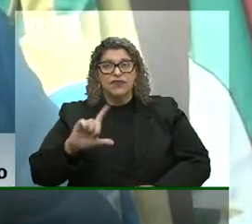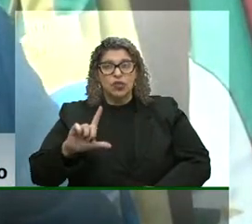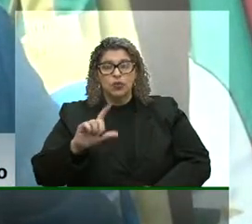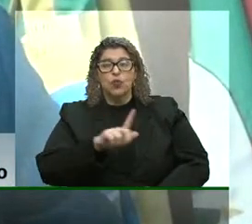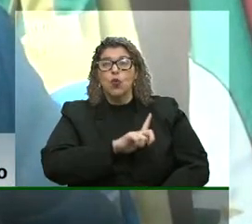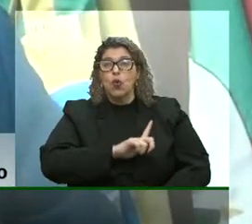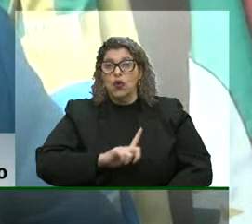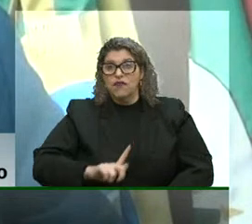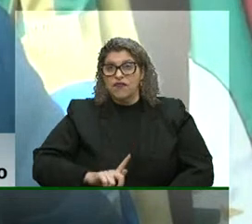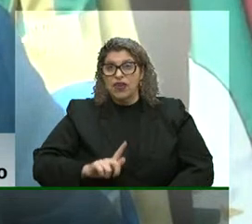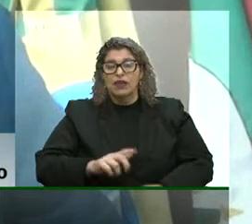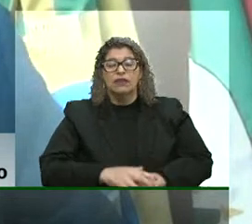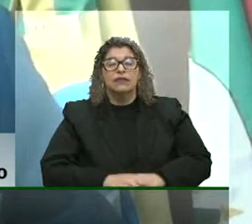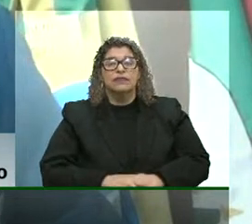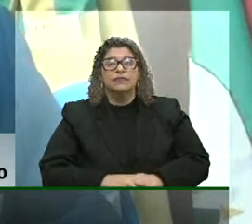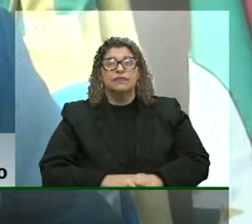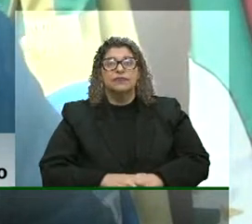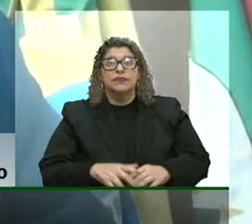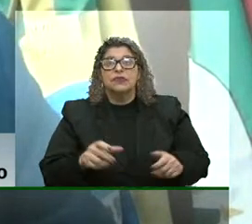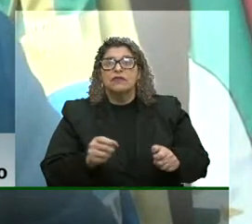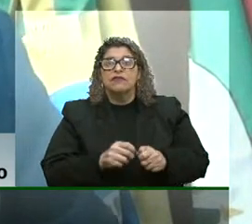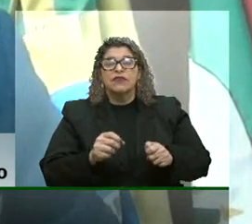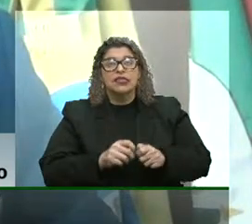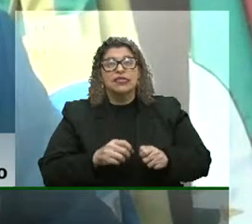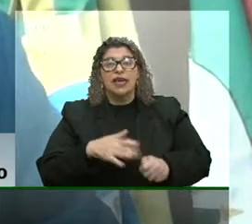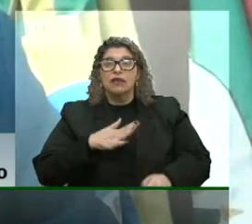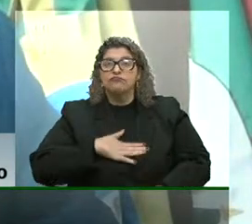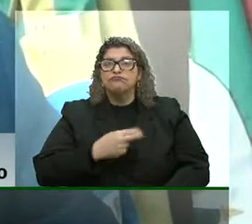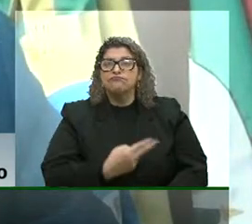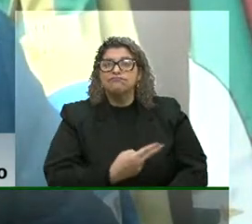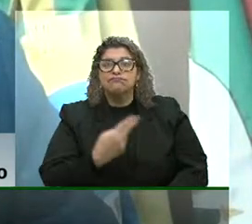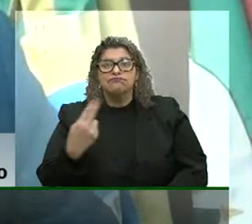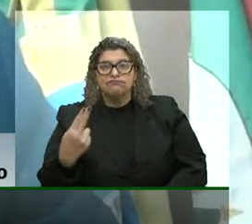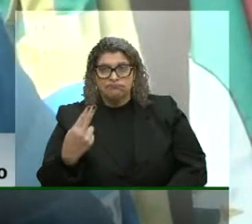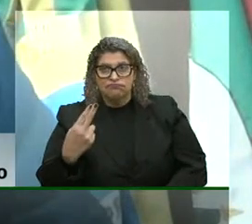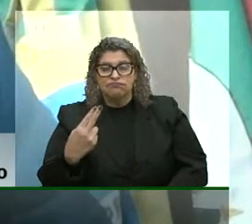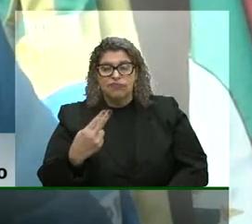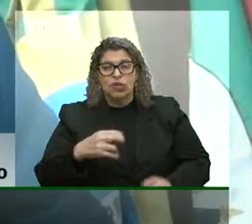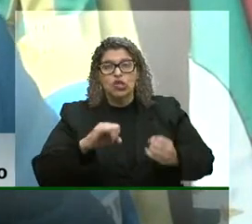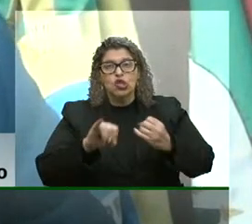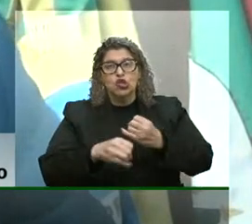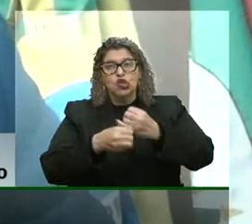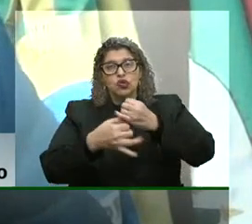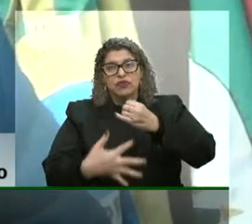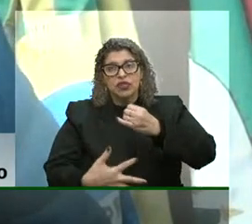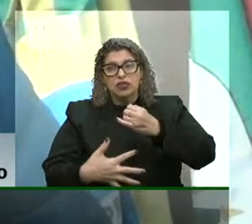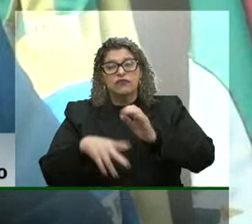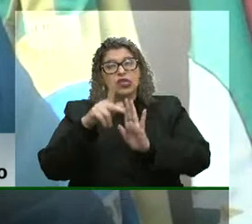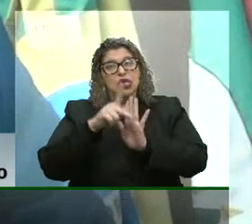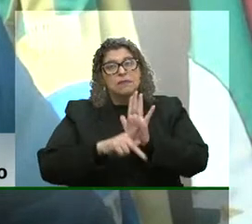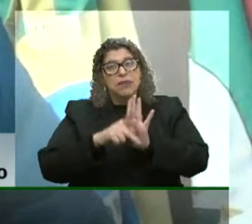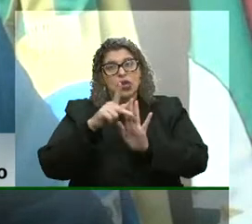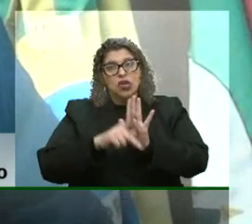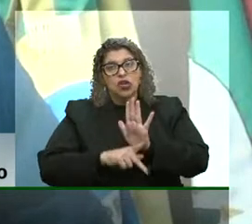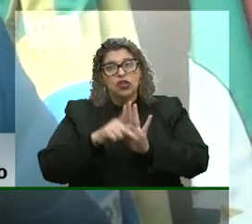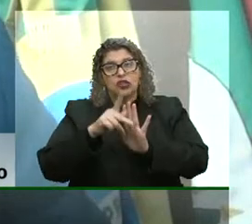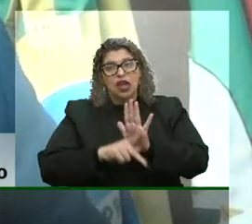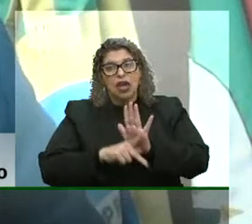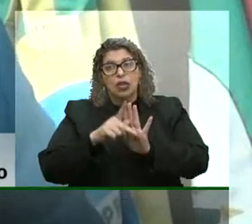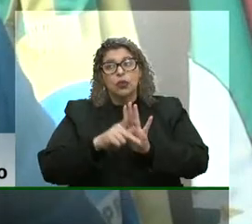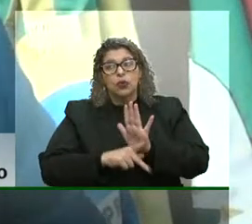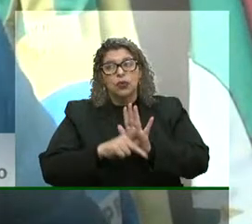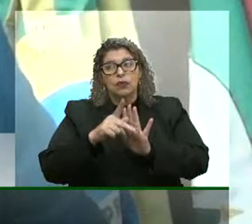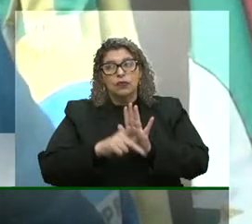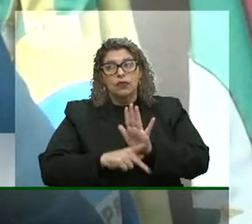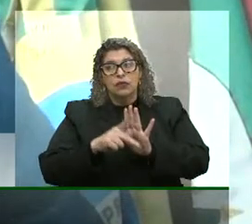que fizeram menção ao meu nome na justificativa desse projeto, e também saudar